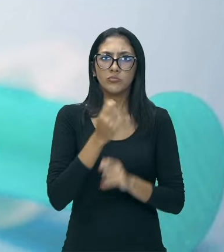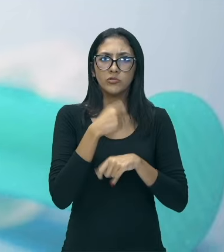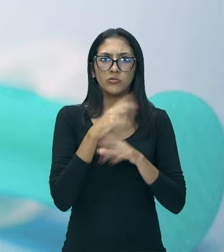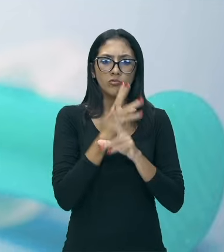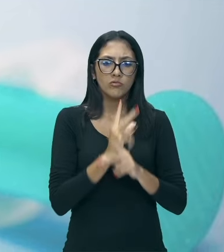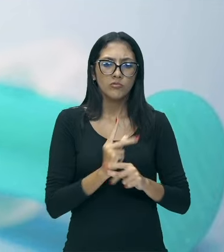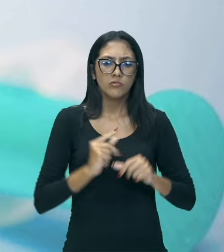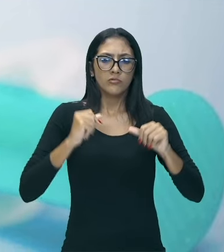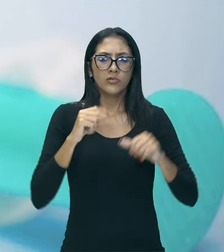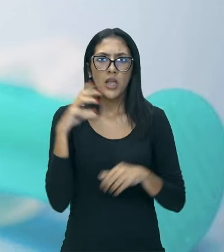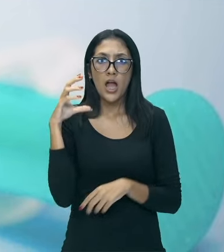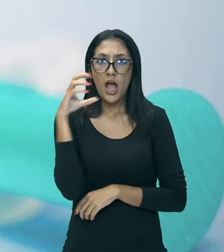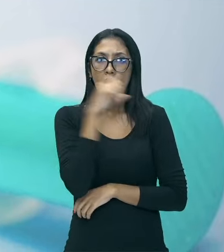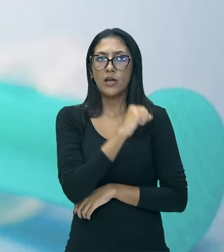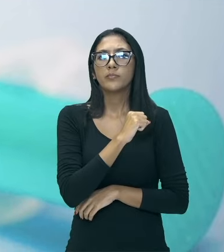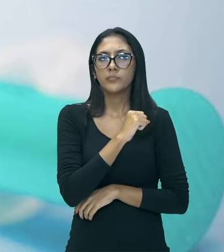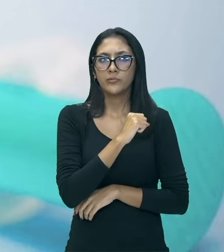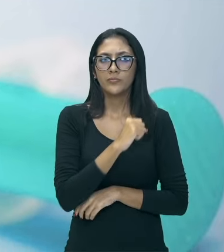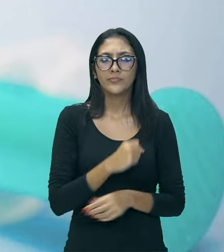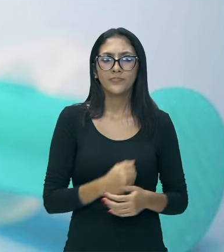facilmente absorvidos pelo corpo.